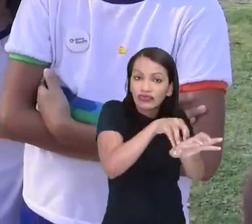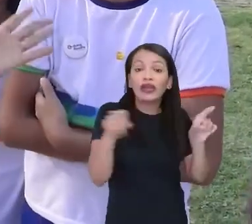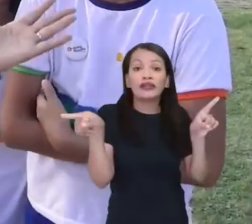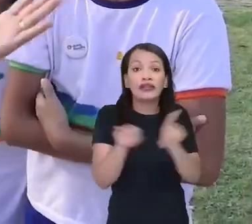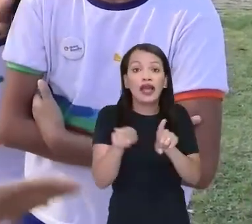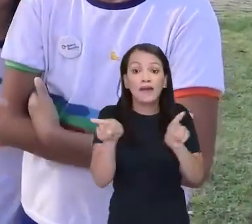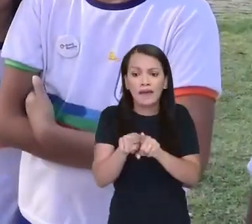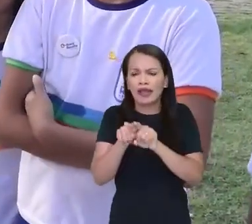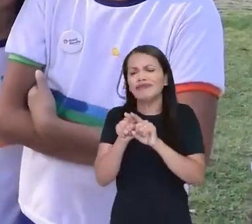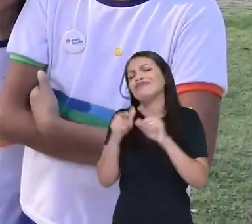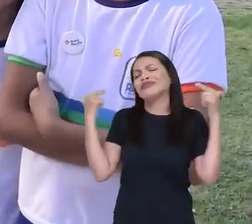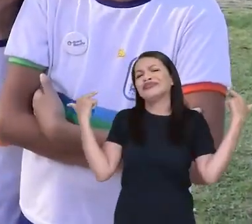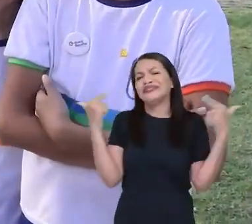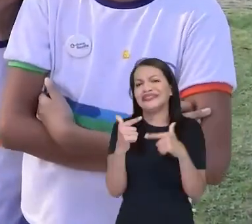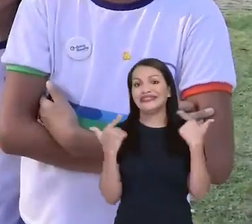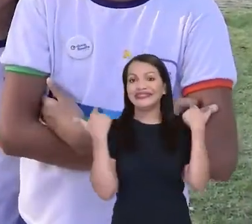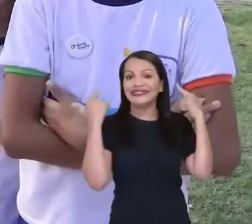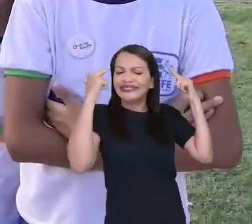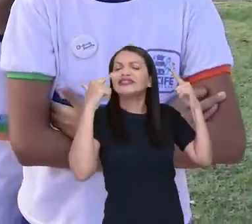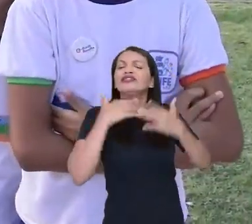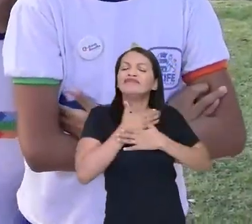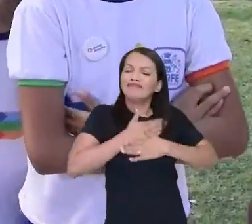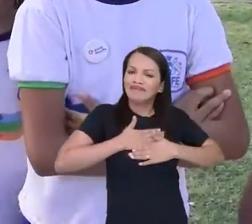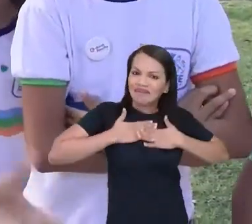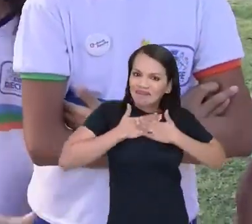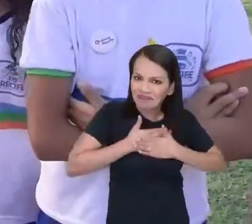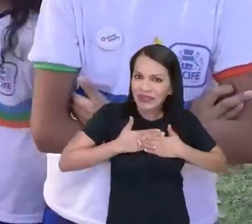aventura, alguém para querer bem.